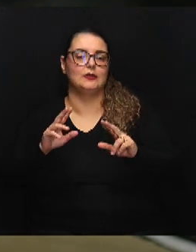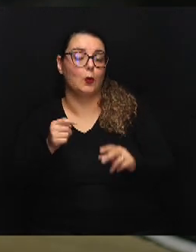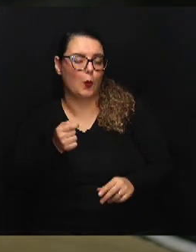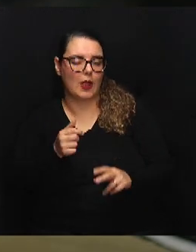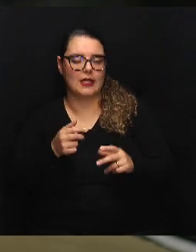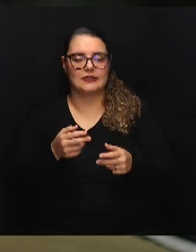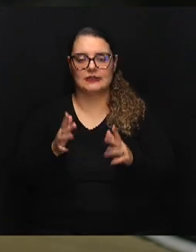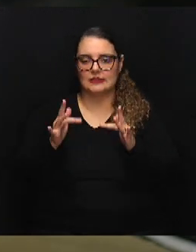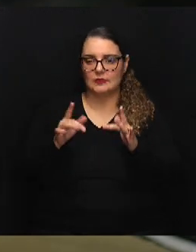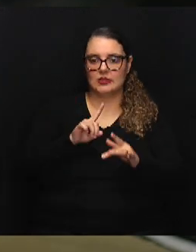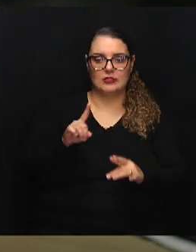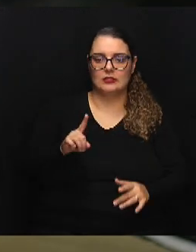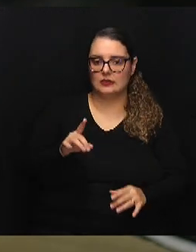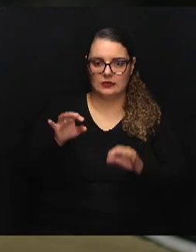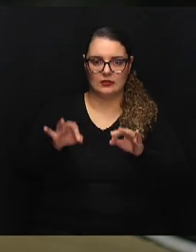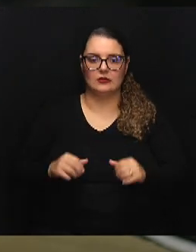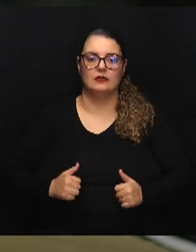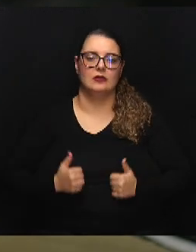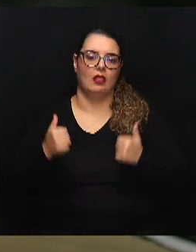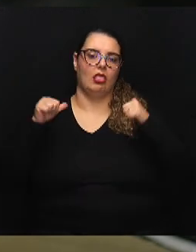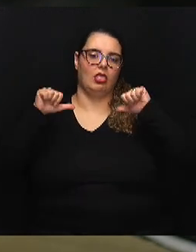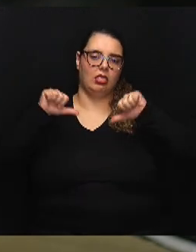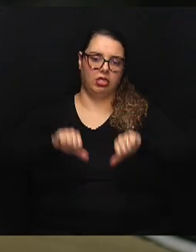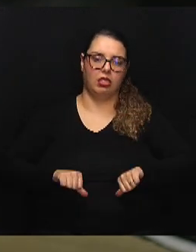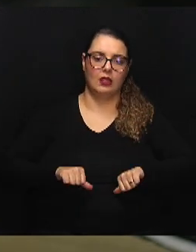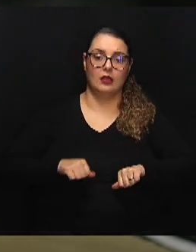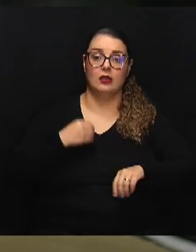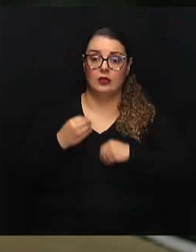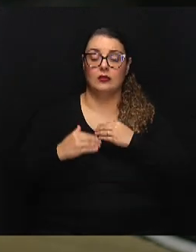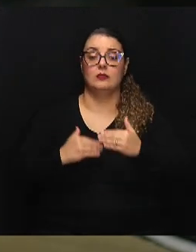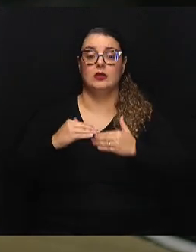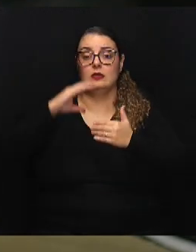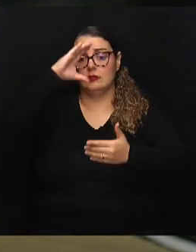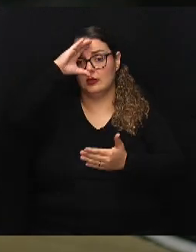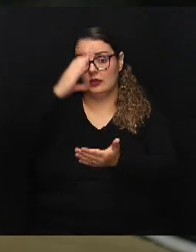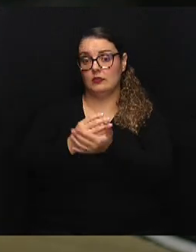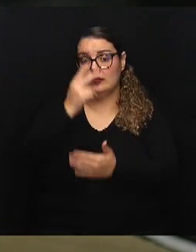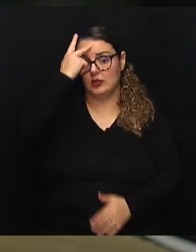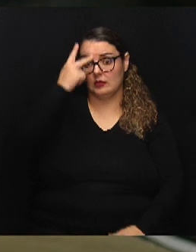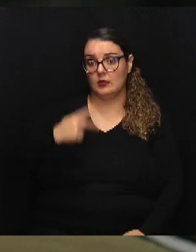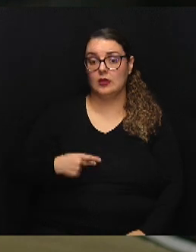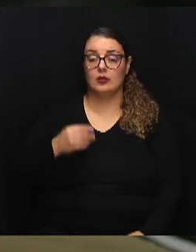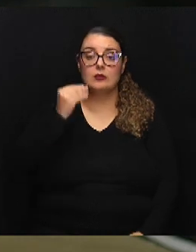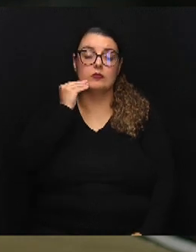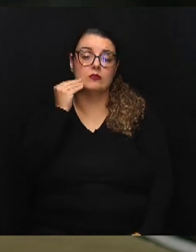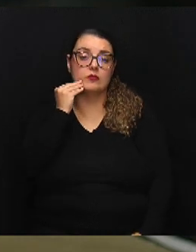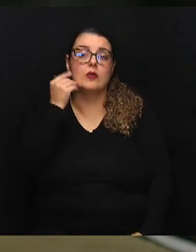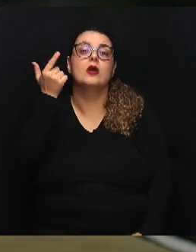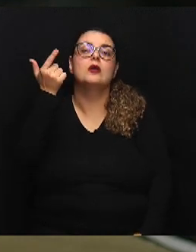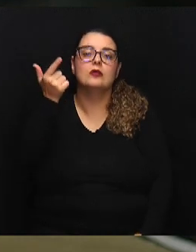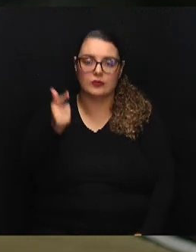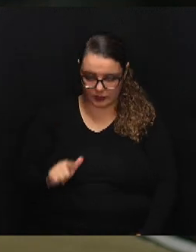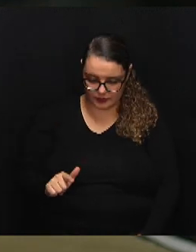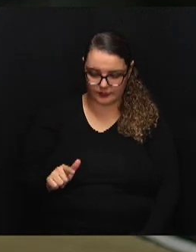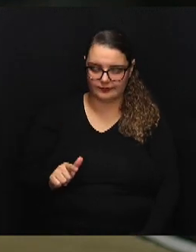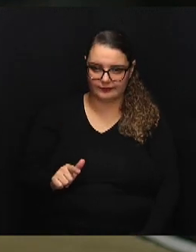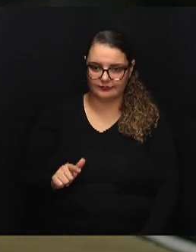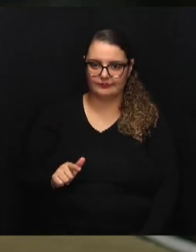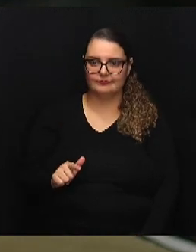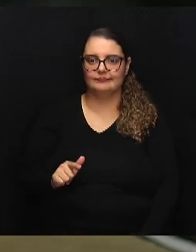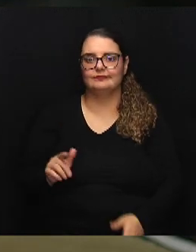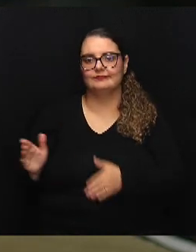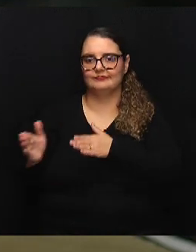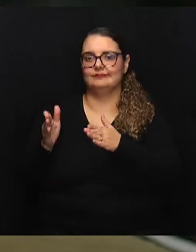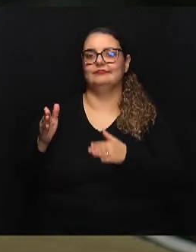certo, minha autoestima ficou no chão. Como recuperar a confiança em mim mesma para tentar de novo? A gente direciona